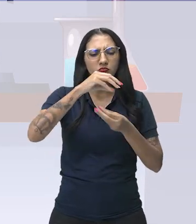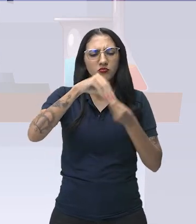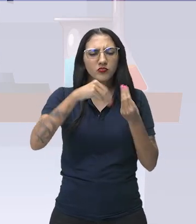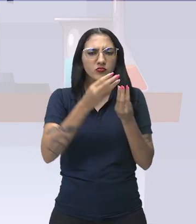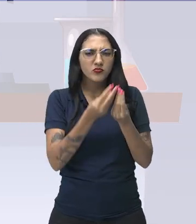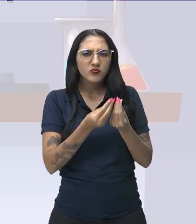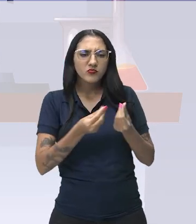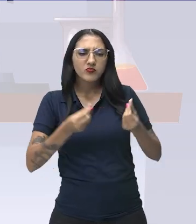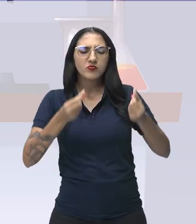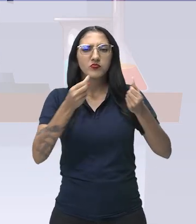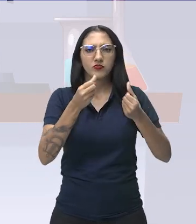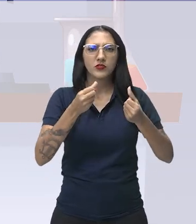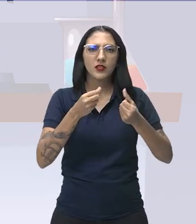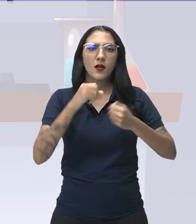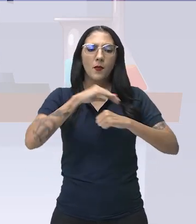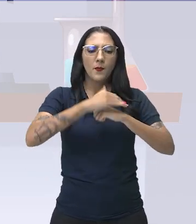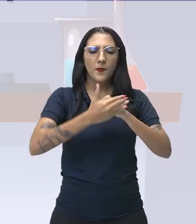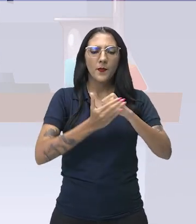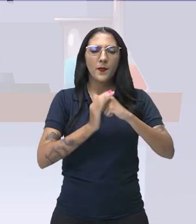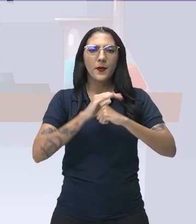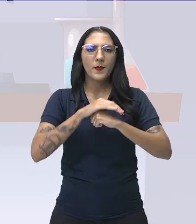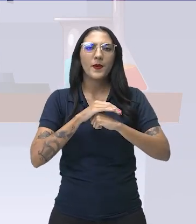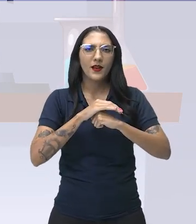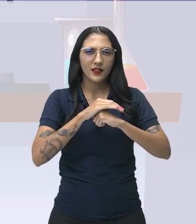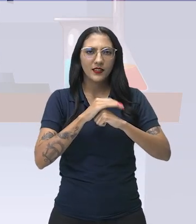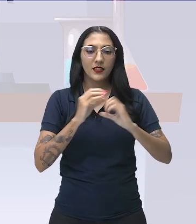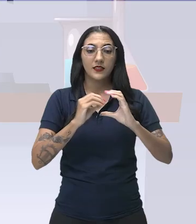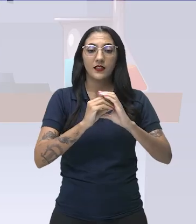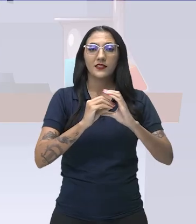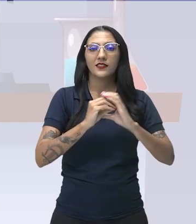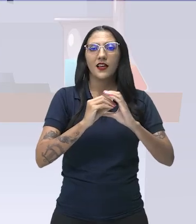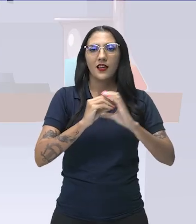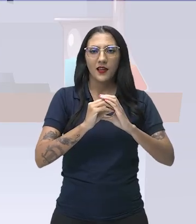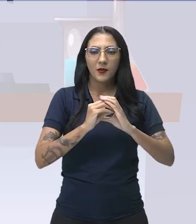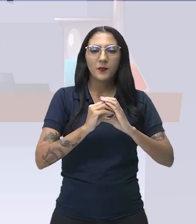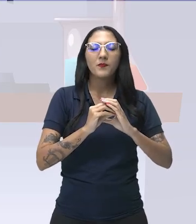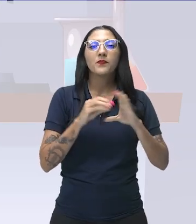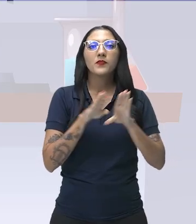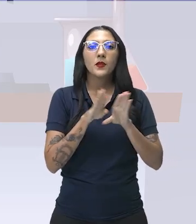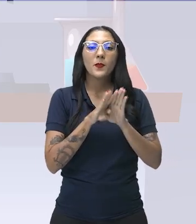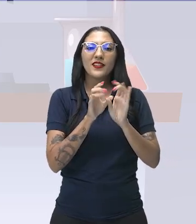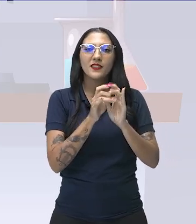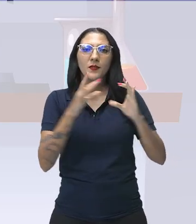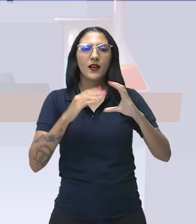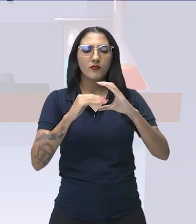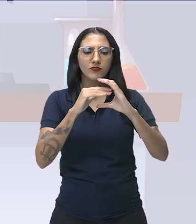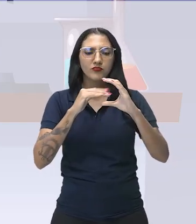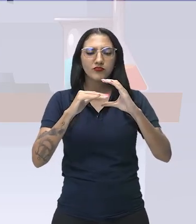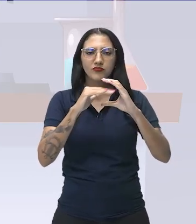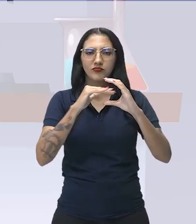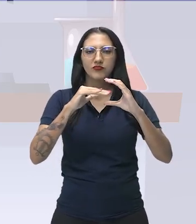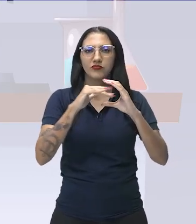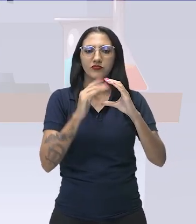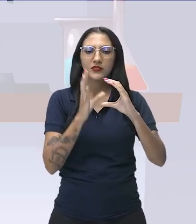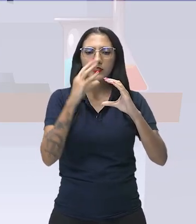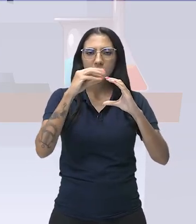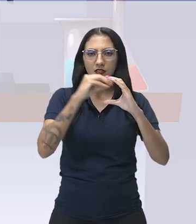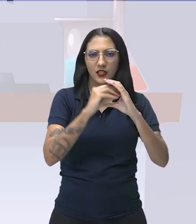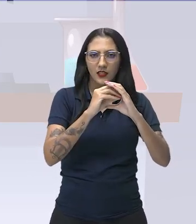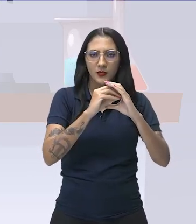romper a membrana celular que envolve a célula e liberar o material genético contido em seu